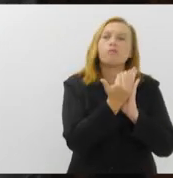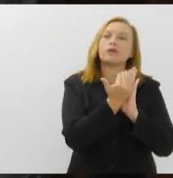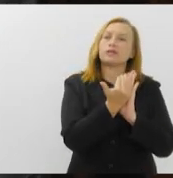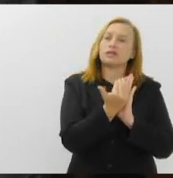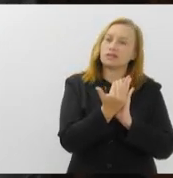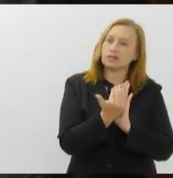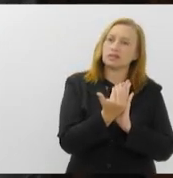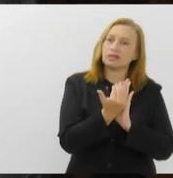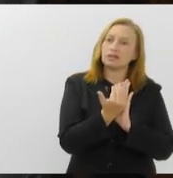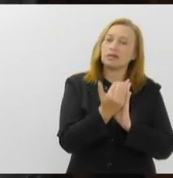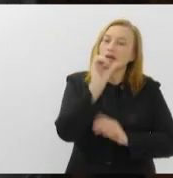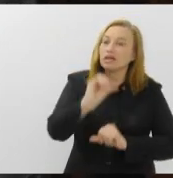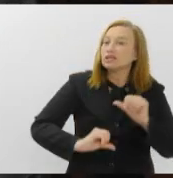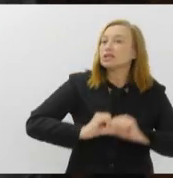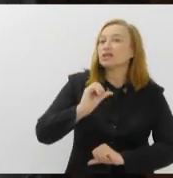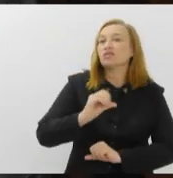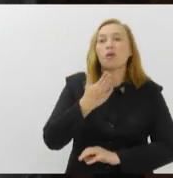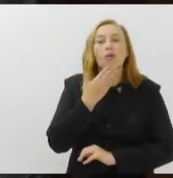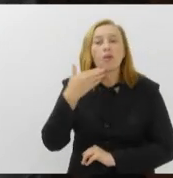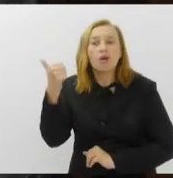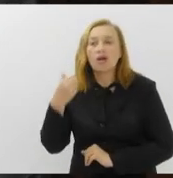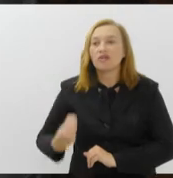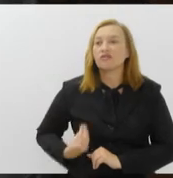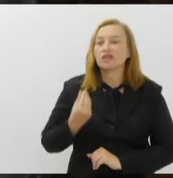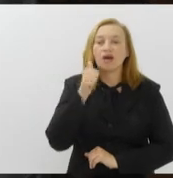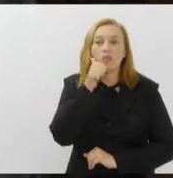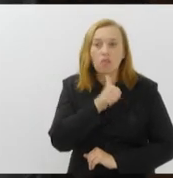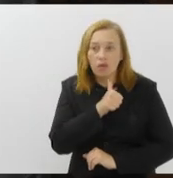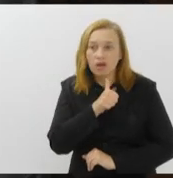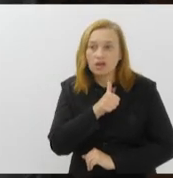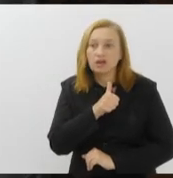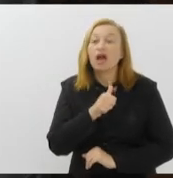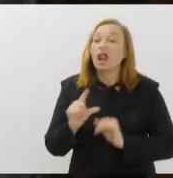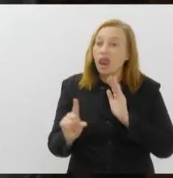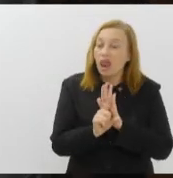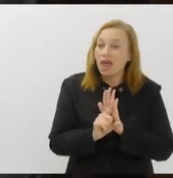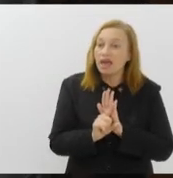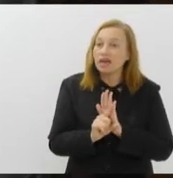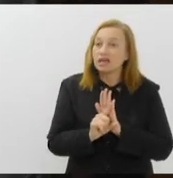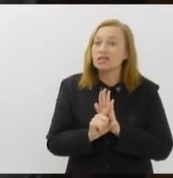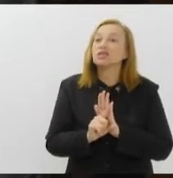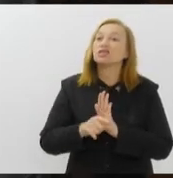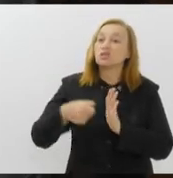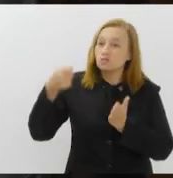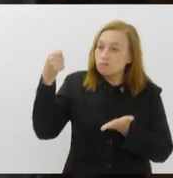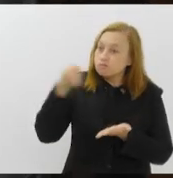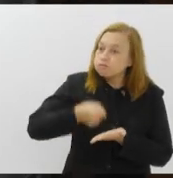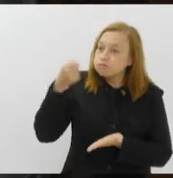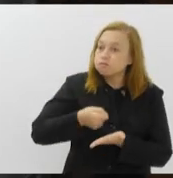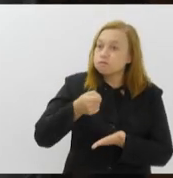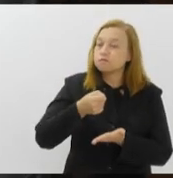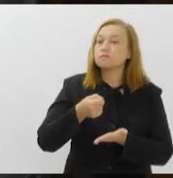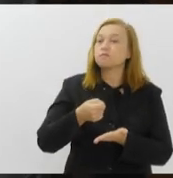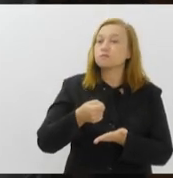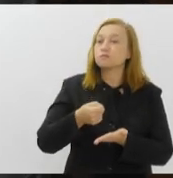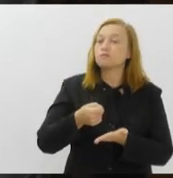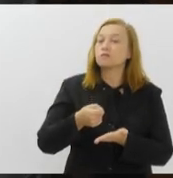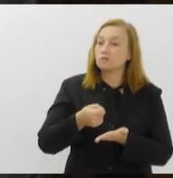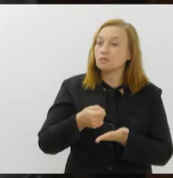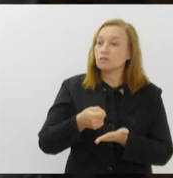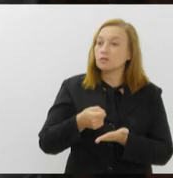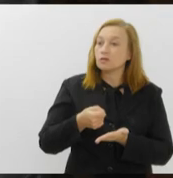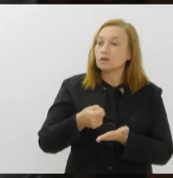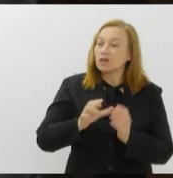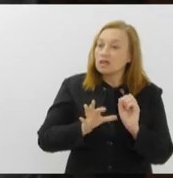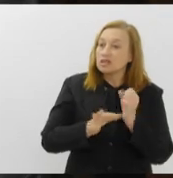positivas para transformar, para melhor a vida das mulheres, que sejam leis que peguem, que sejam leis que virem o cinto de segurança, que a gente está